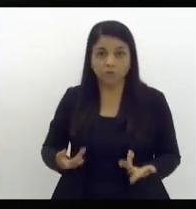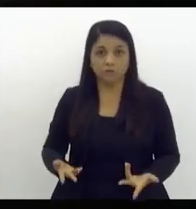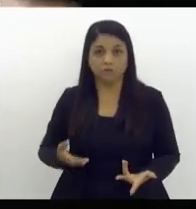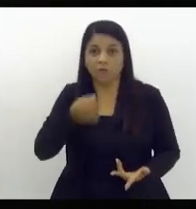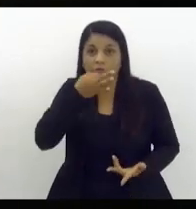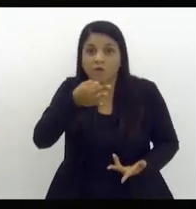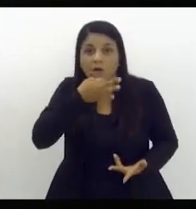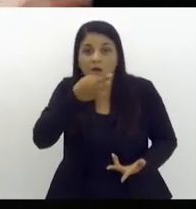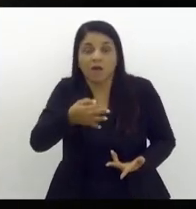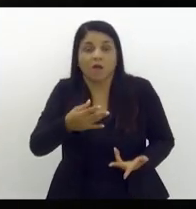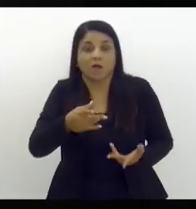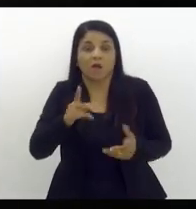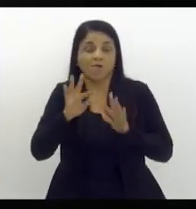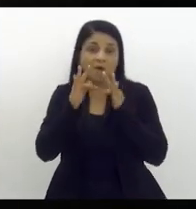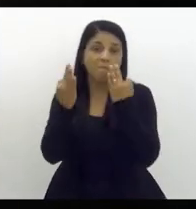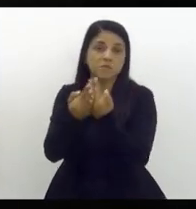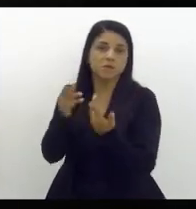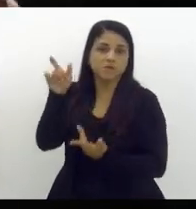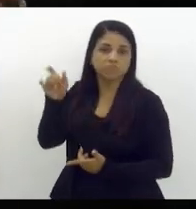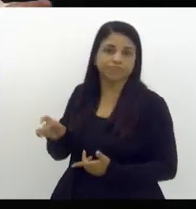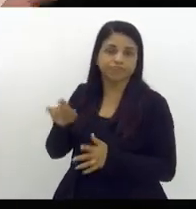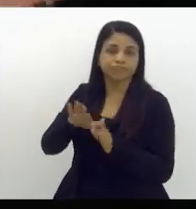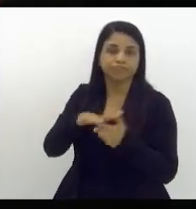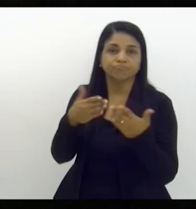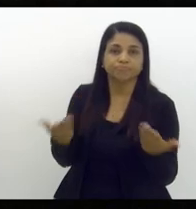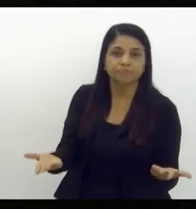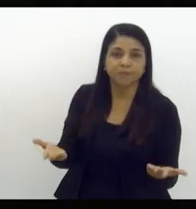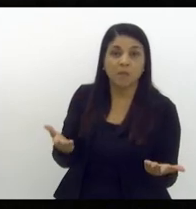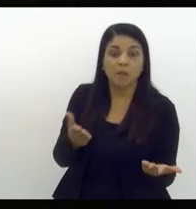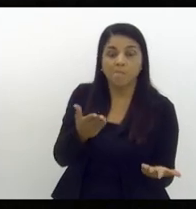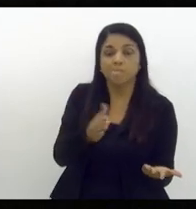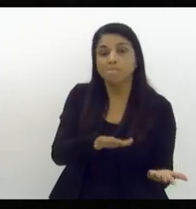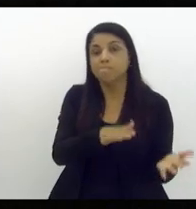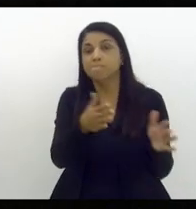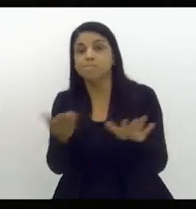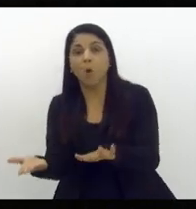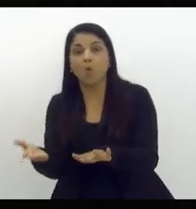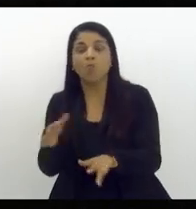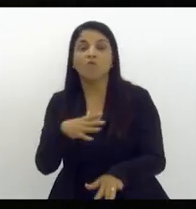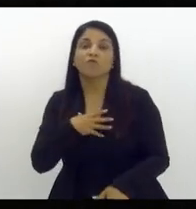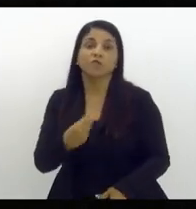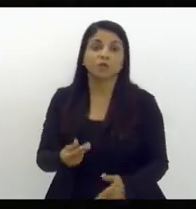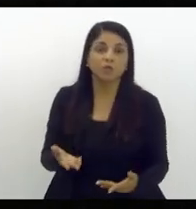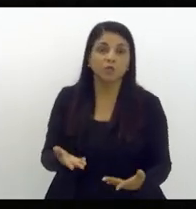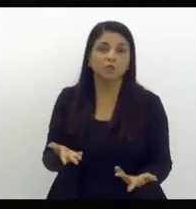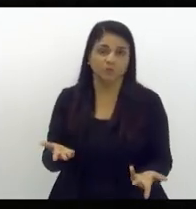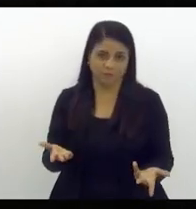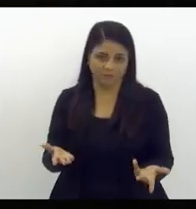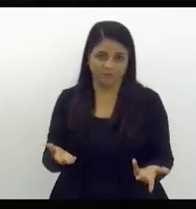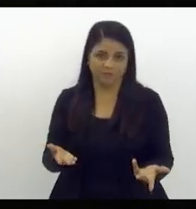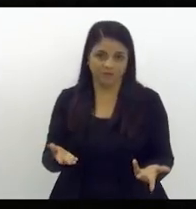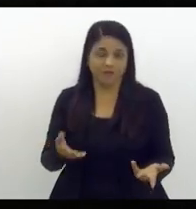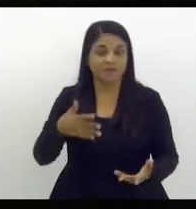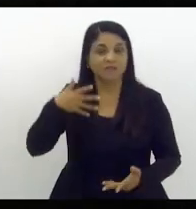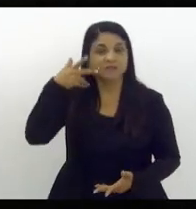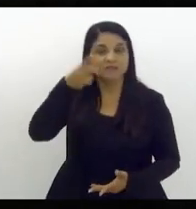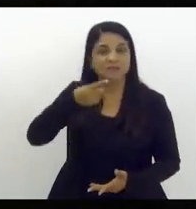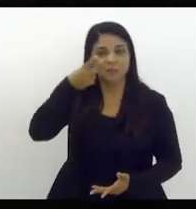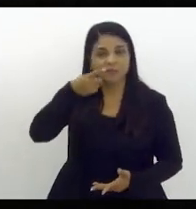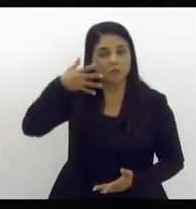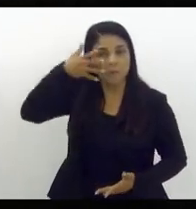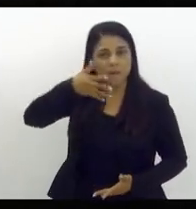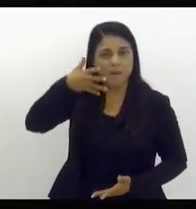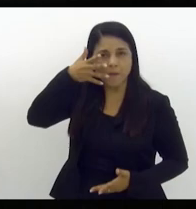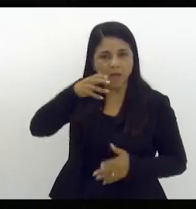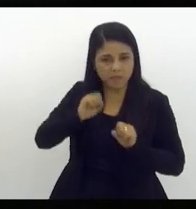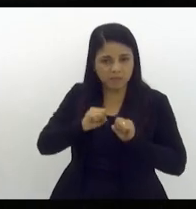das famílias enlutadas. E aí, eu quero também que esses deputados que fazem discursos fervorosos aqui em defesa dos